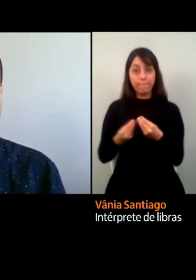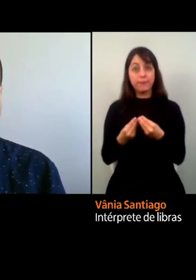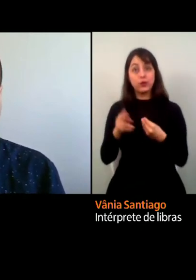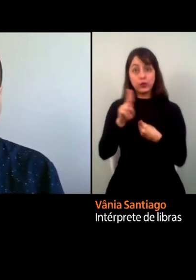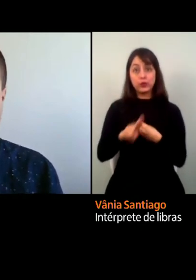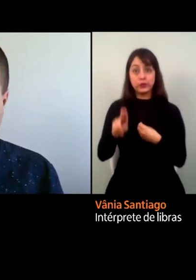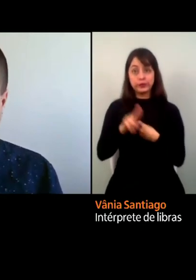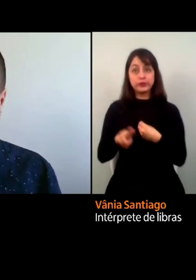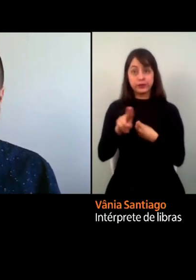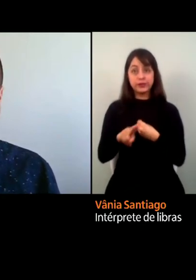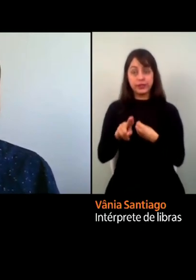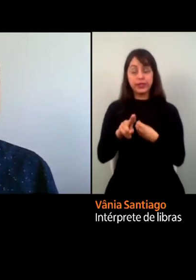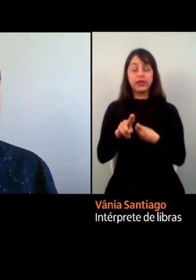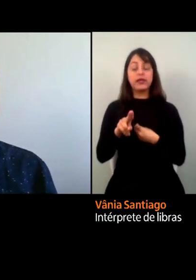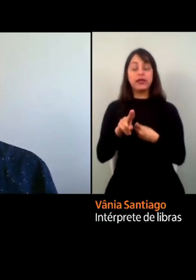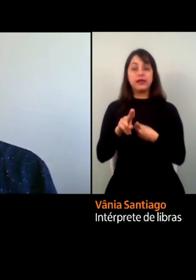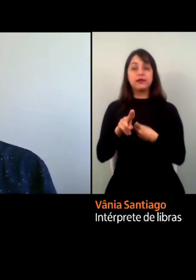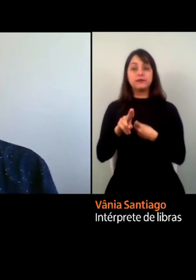Footage.